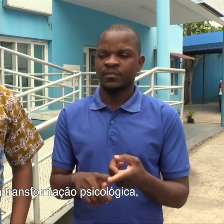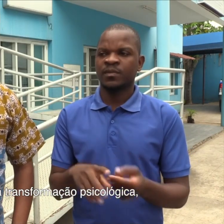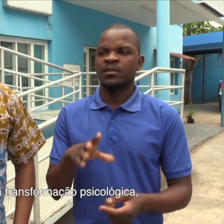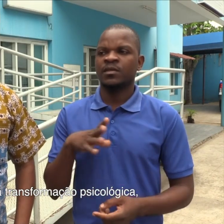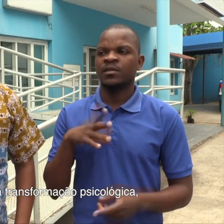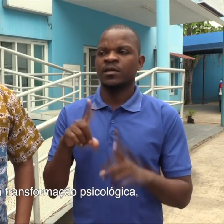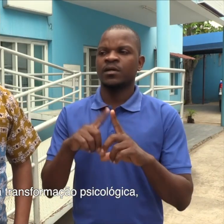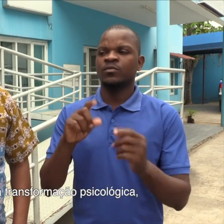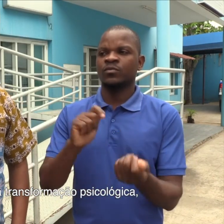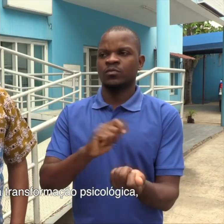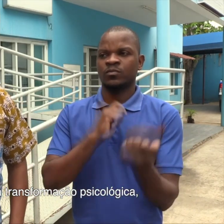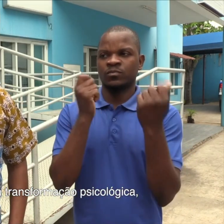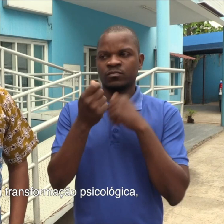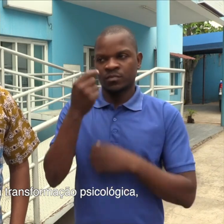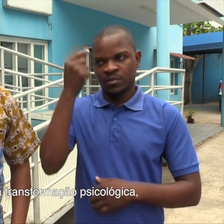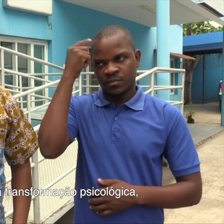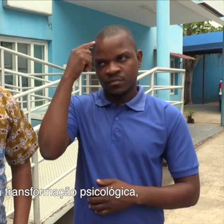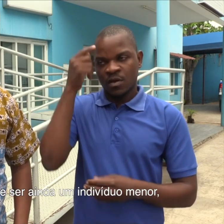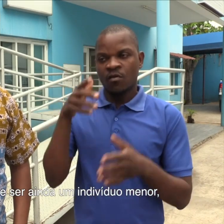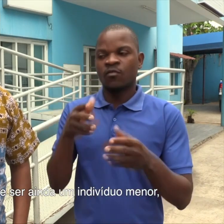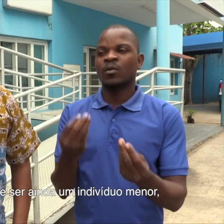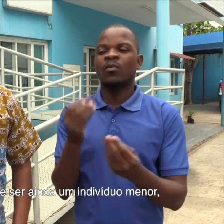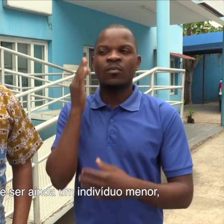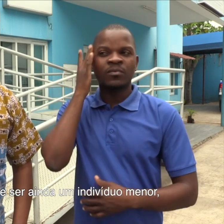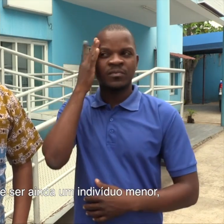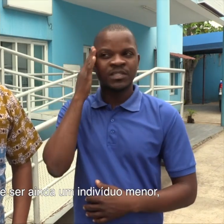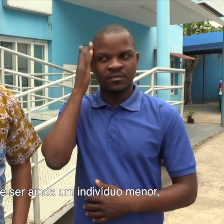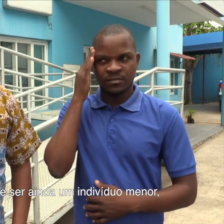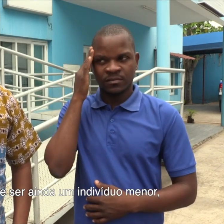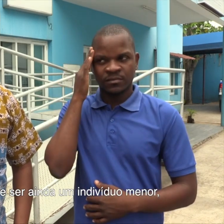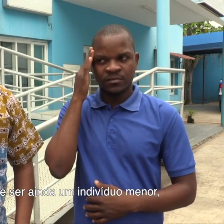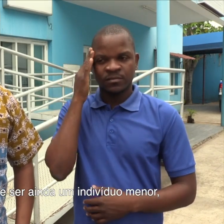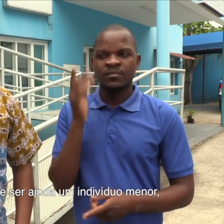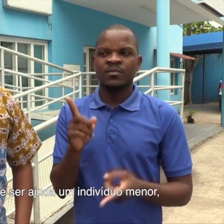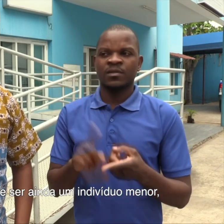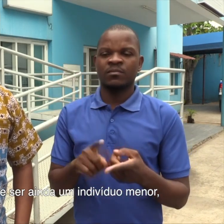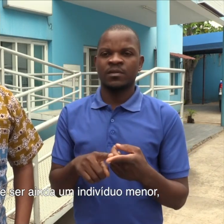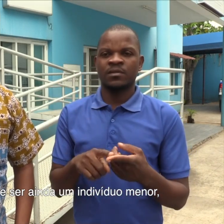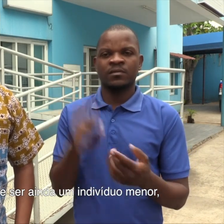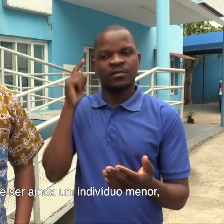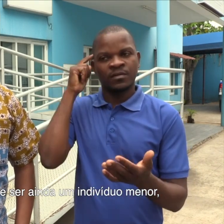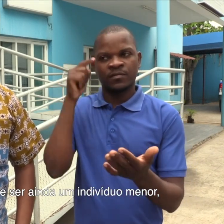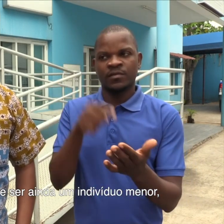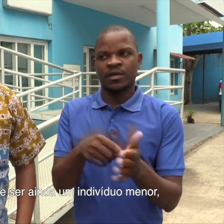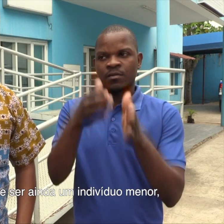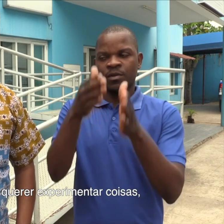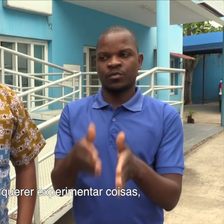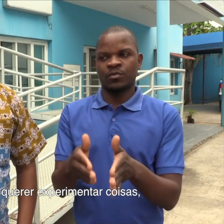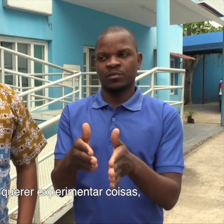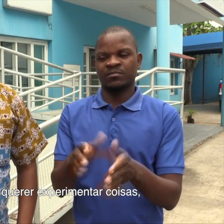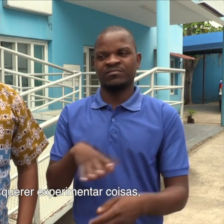transformação psicológica. Em que, apesar de ser ainda um indivíduo de idade menor,